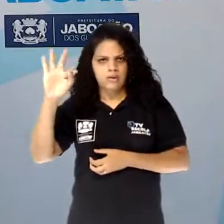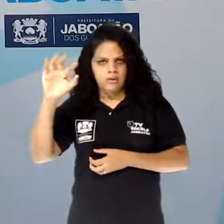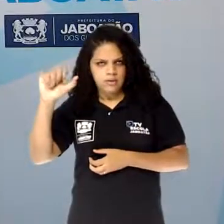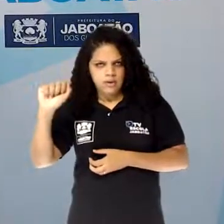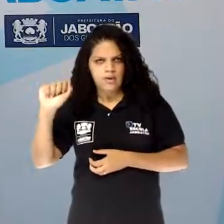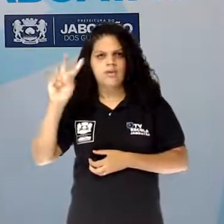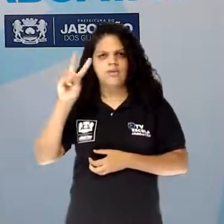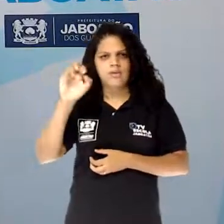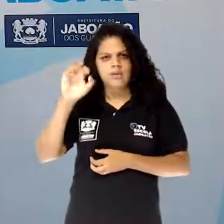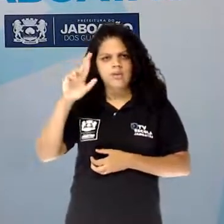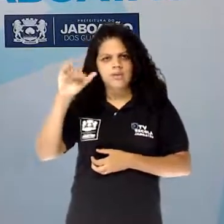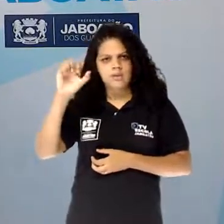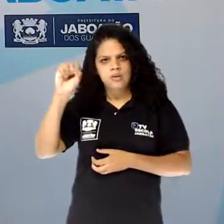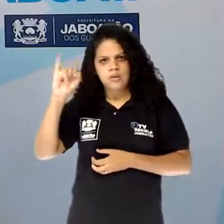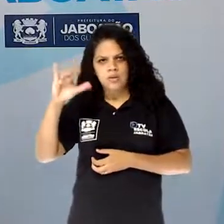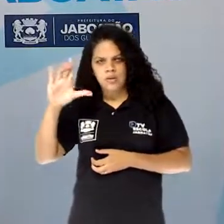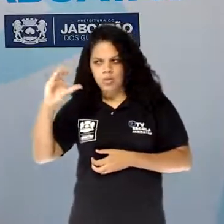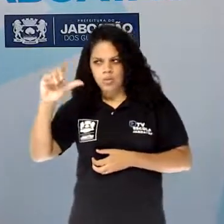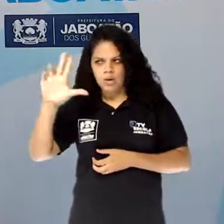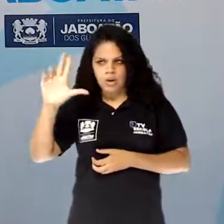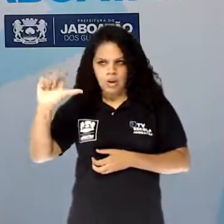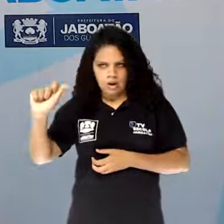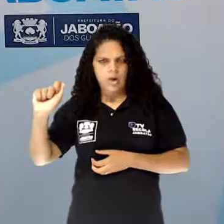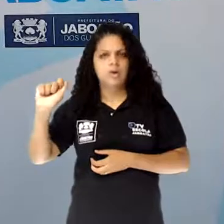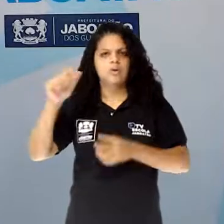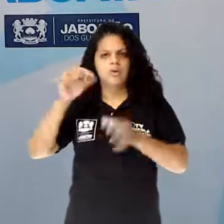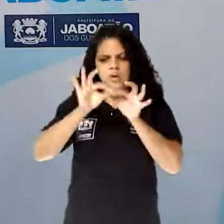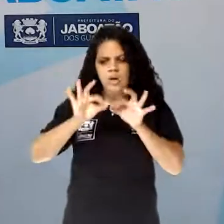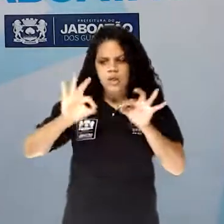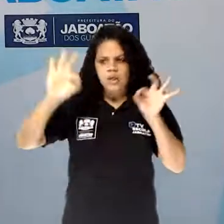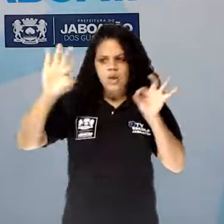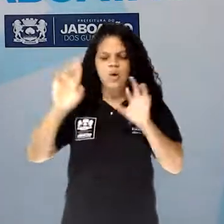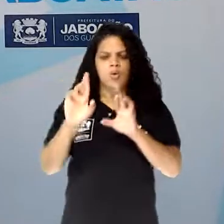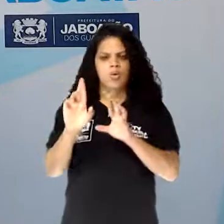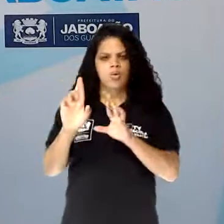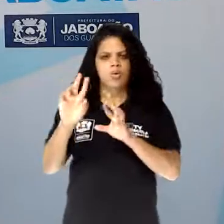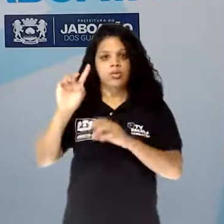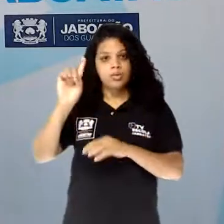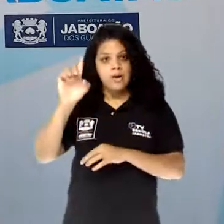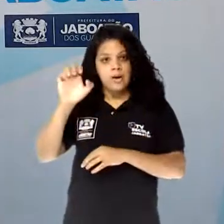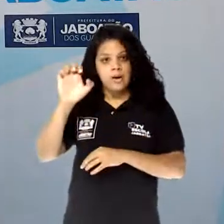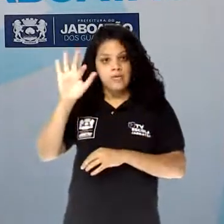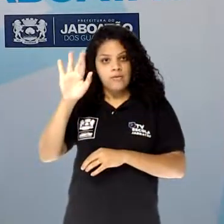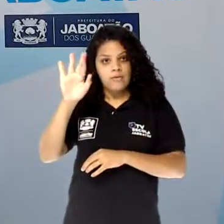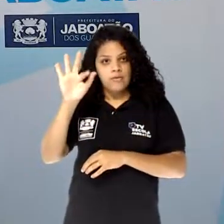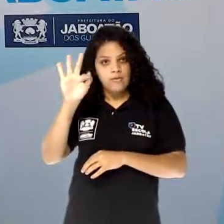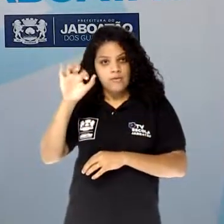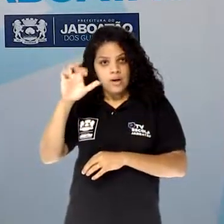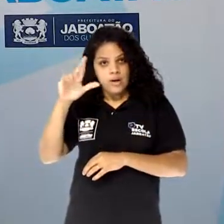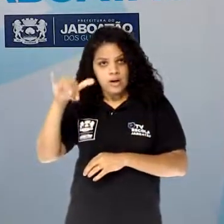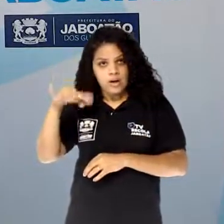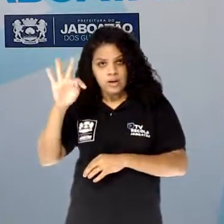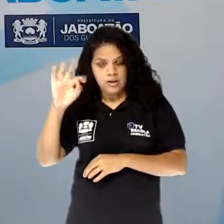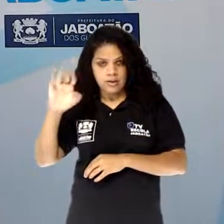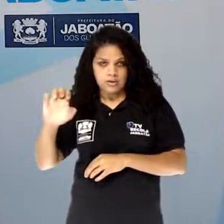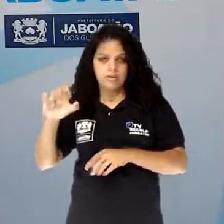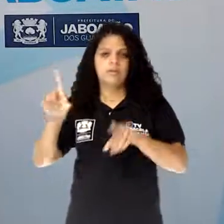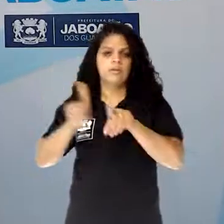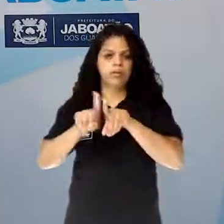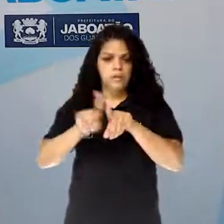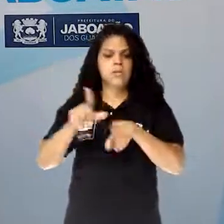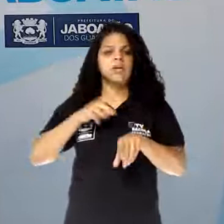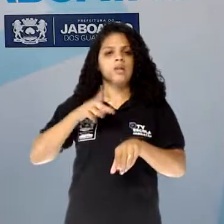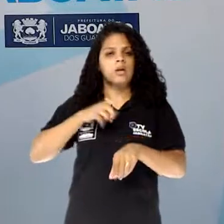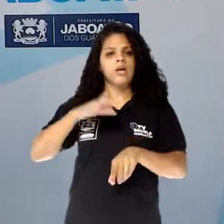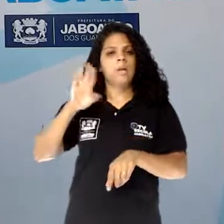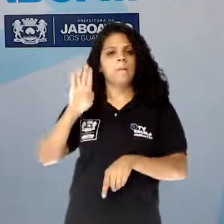Então é um sistema relativamente simples, tá? Vocês podem olhar na imagem que também tem a presença da bexiga, mas a